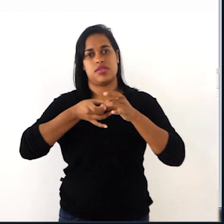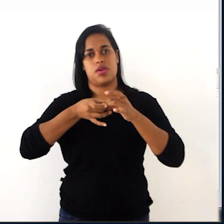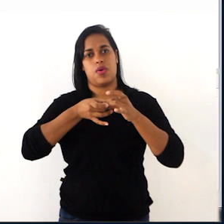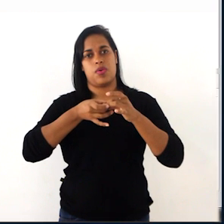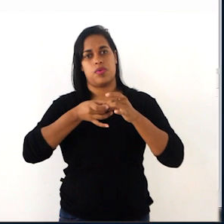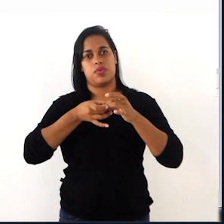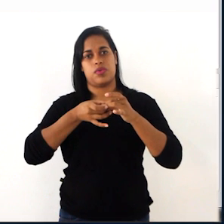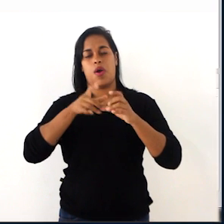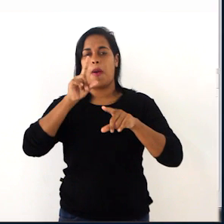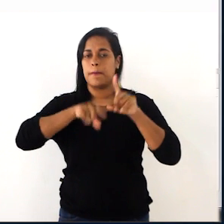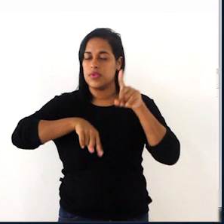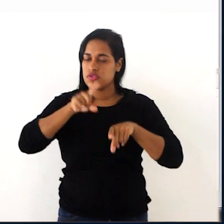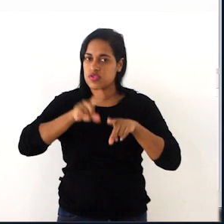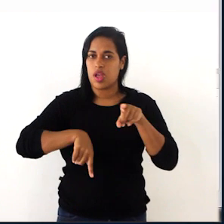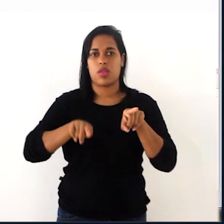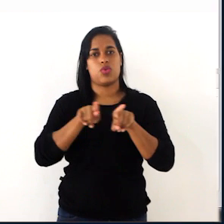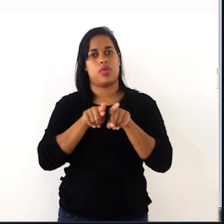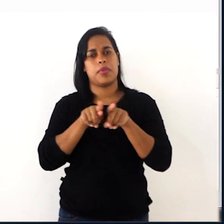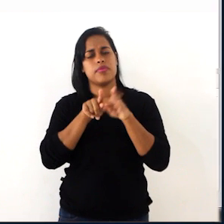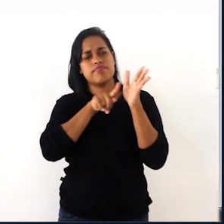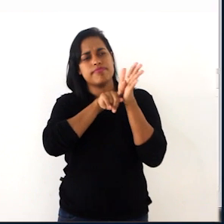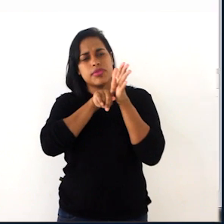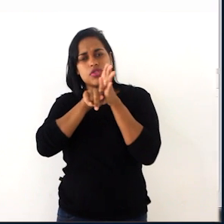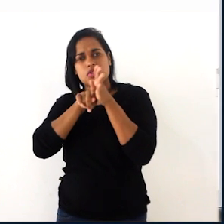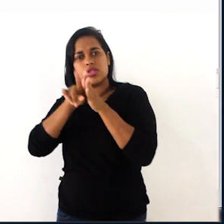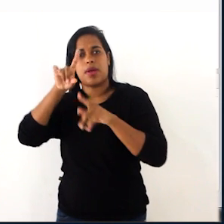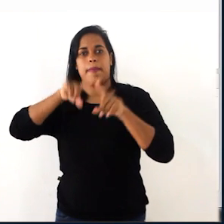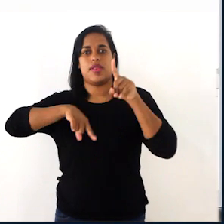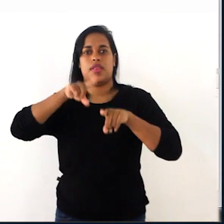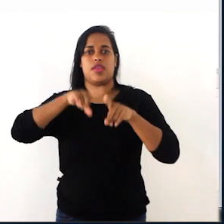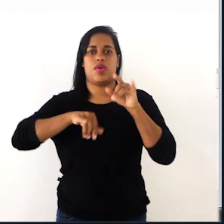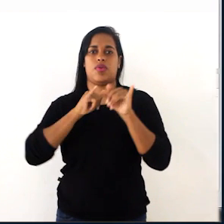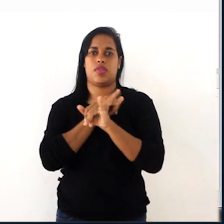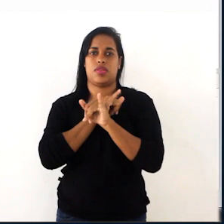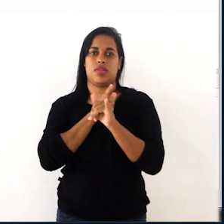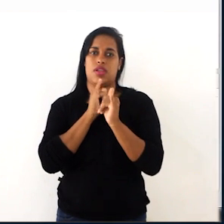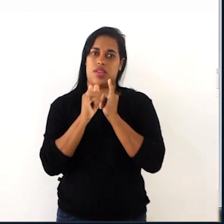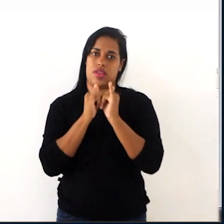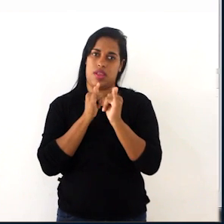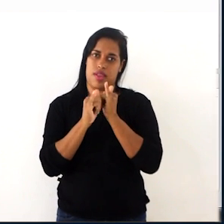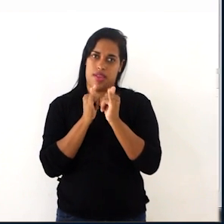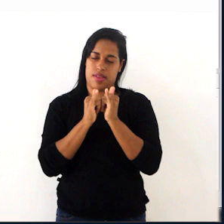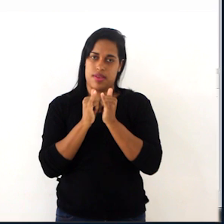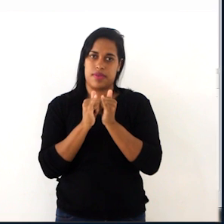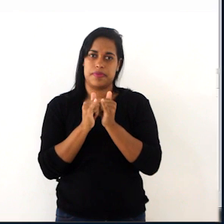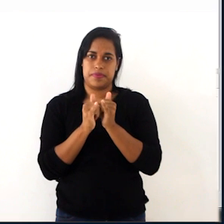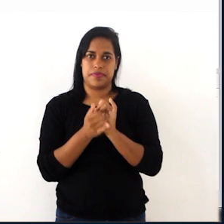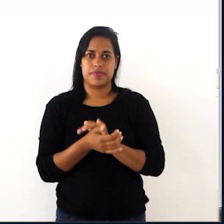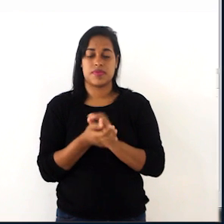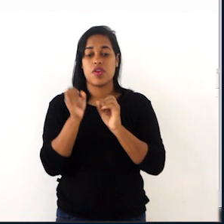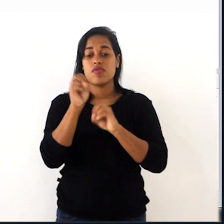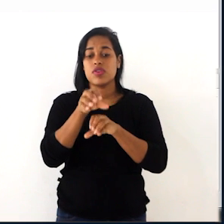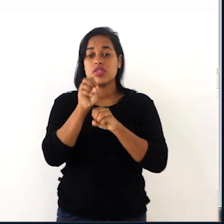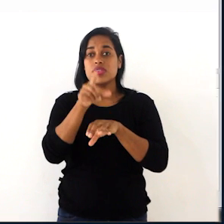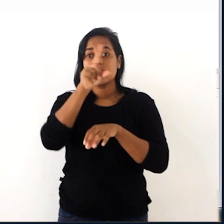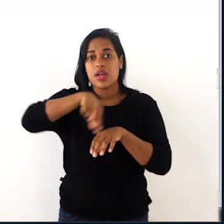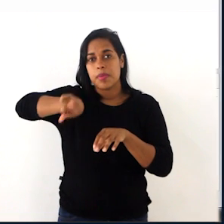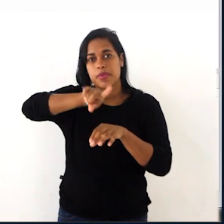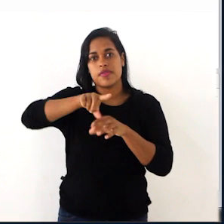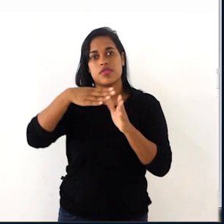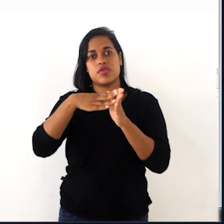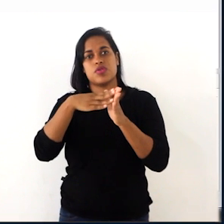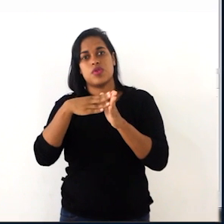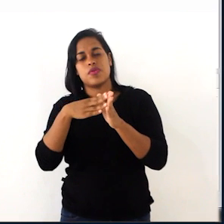então cuidado quando vocês forem depois pesquisar algum material na internet. Tá? Vamos criar aqui, eu vou ensinar para vocês um modo, que eu acho que é o modo